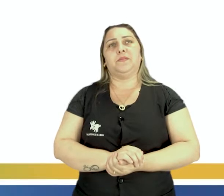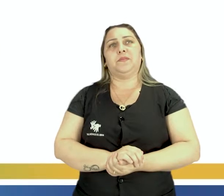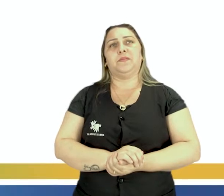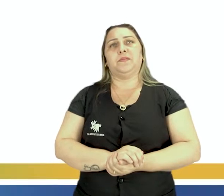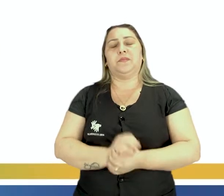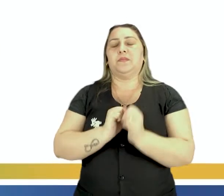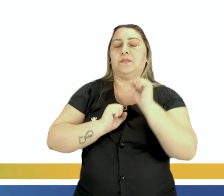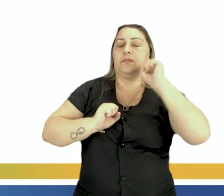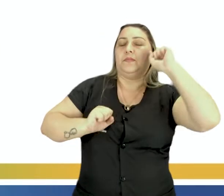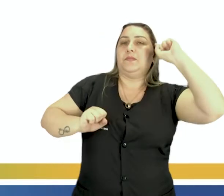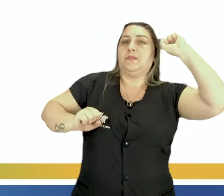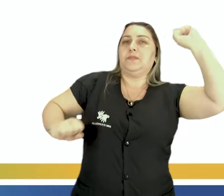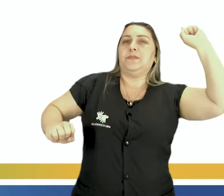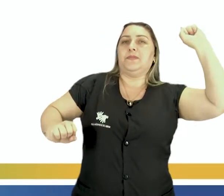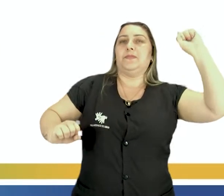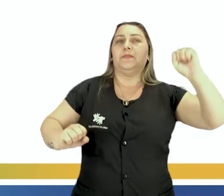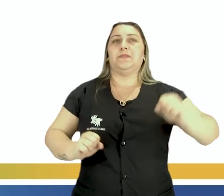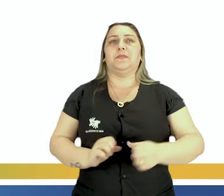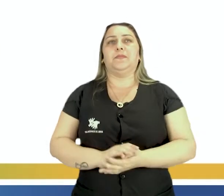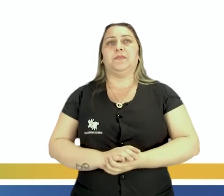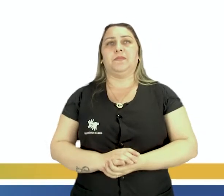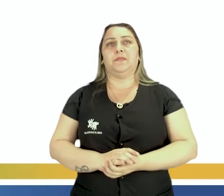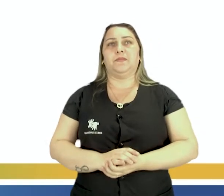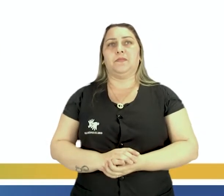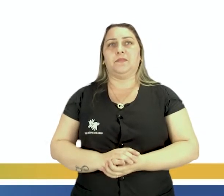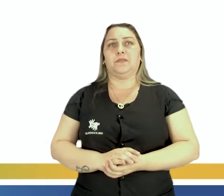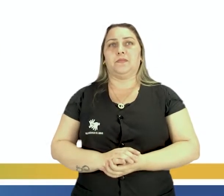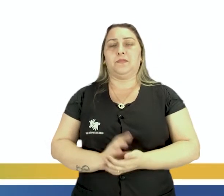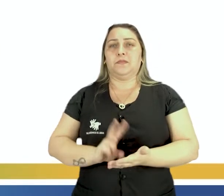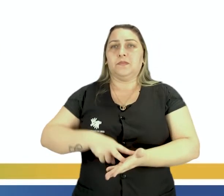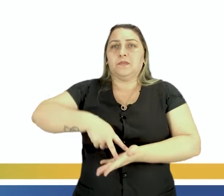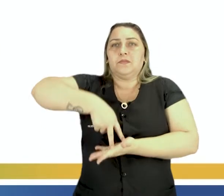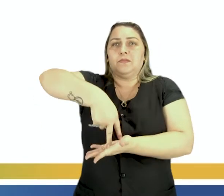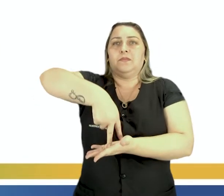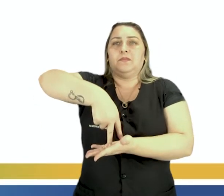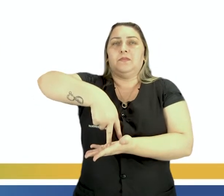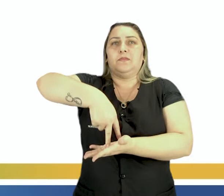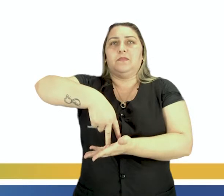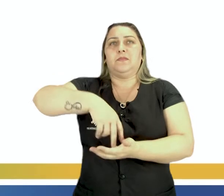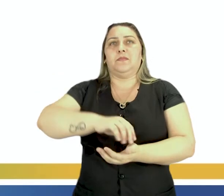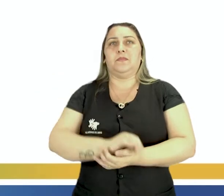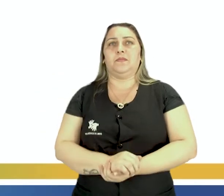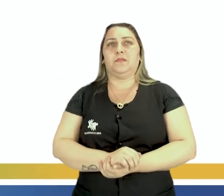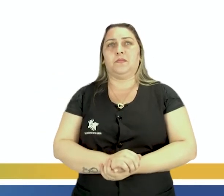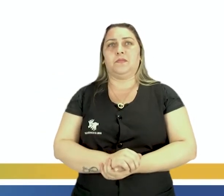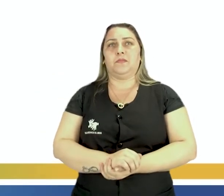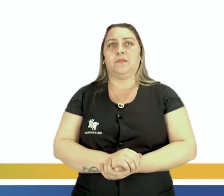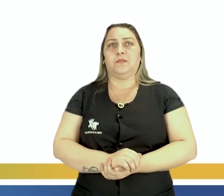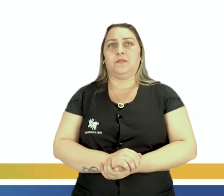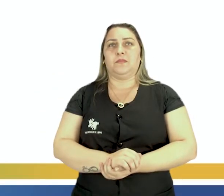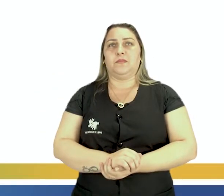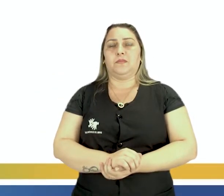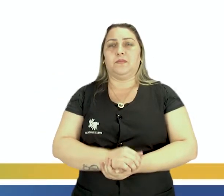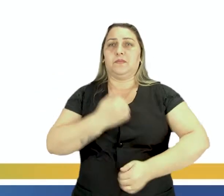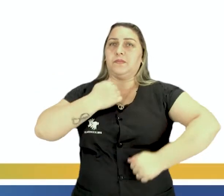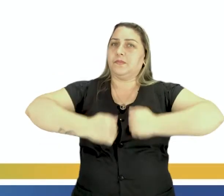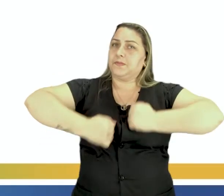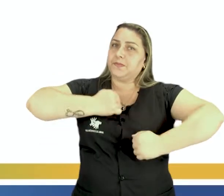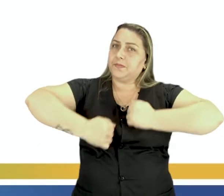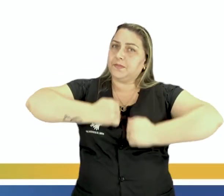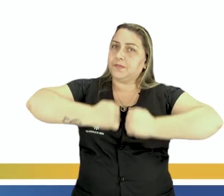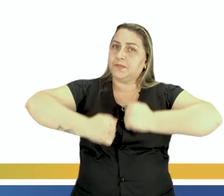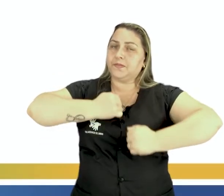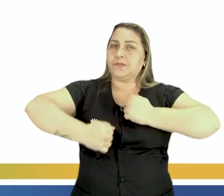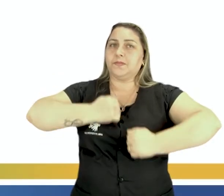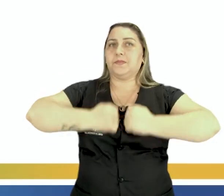seria acordar. Get up, levantar. Have a shower, tomar